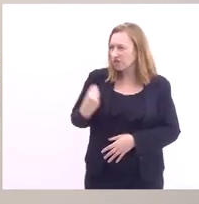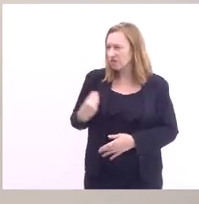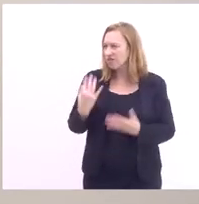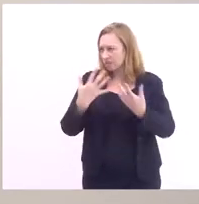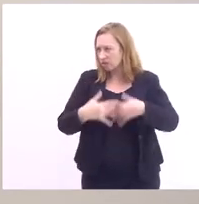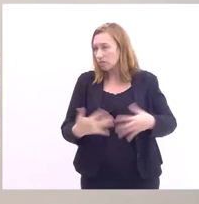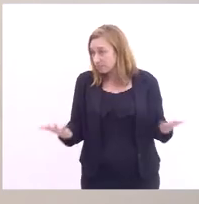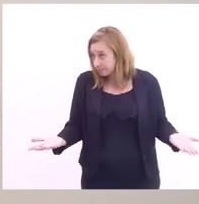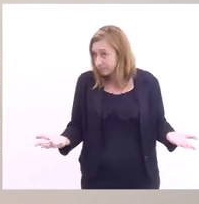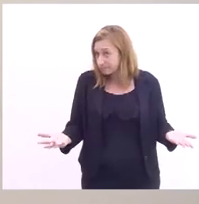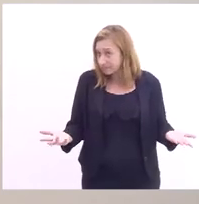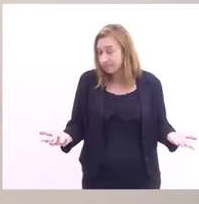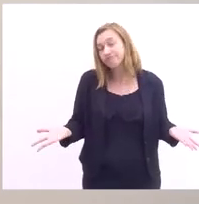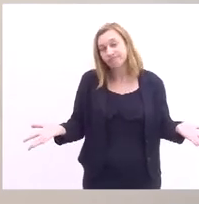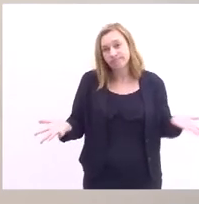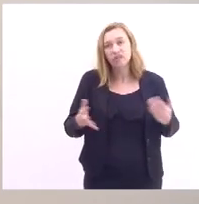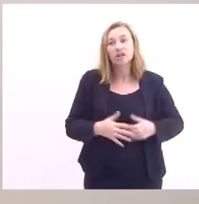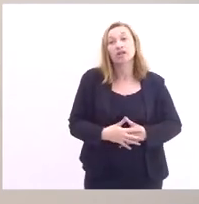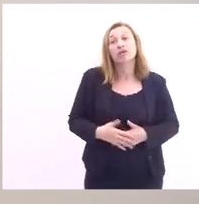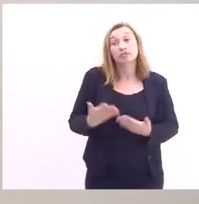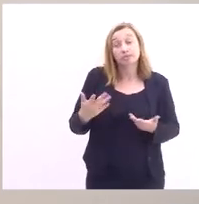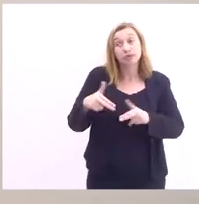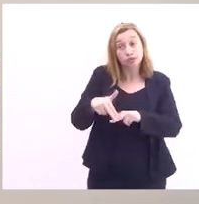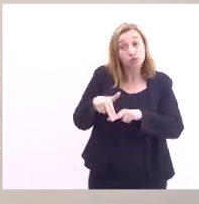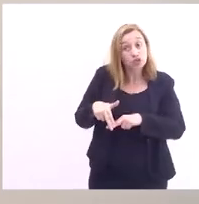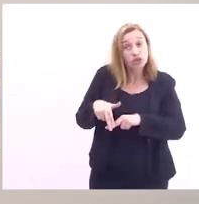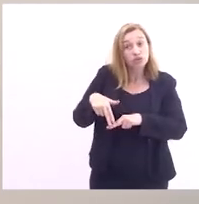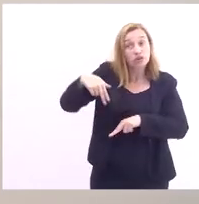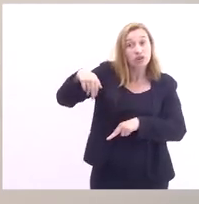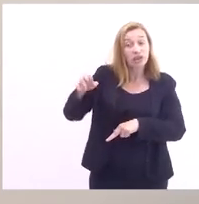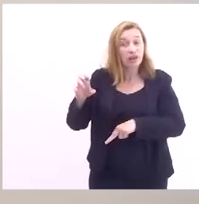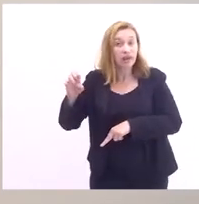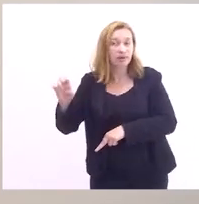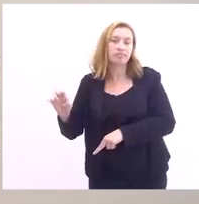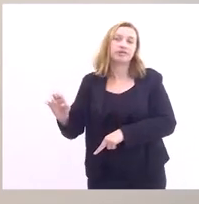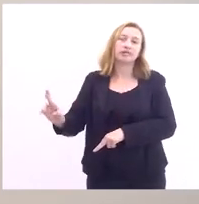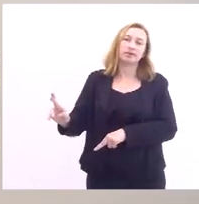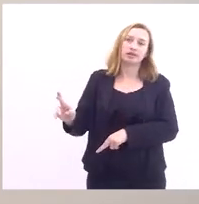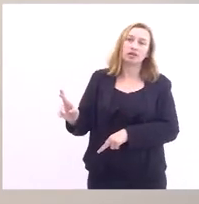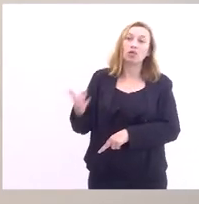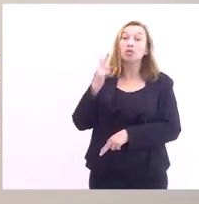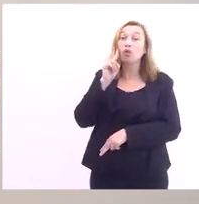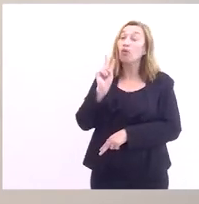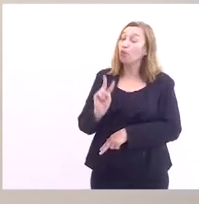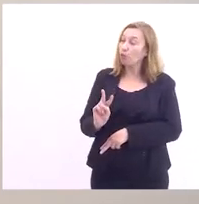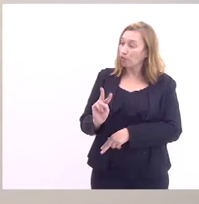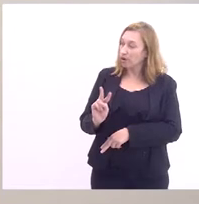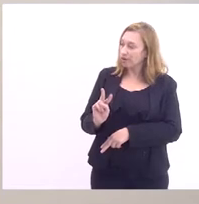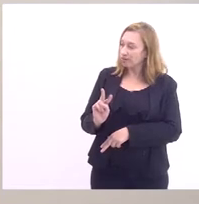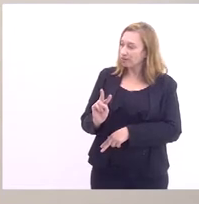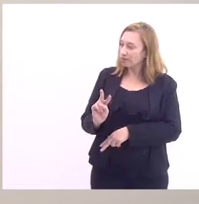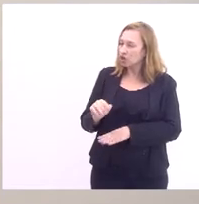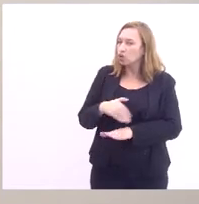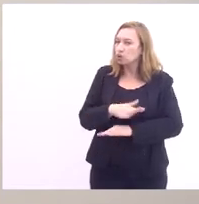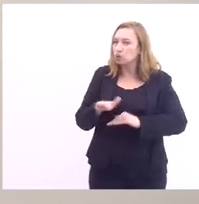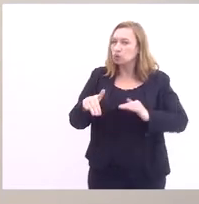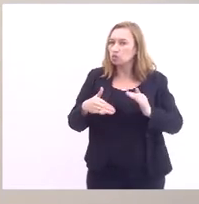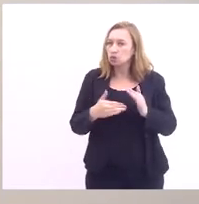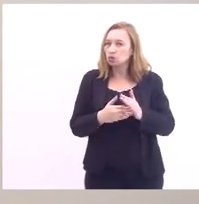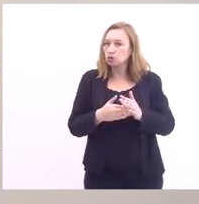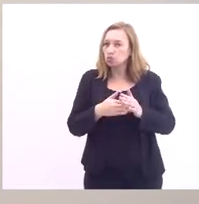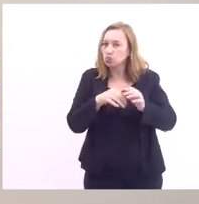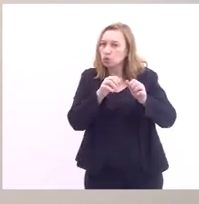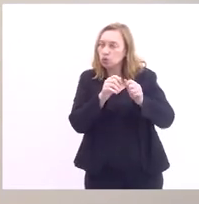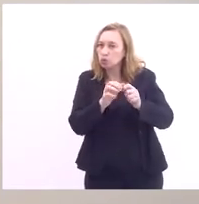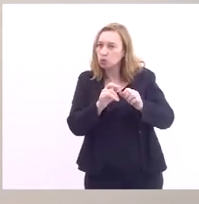Coitado. É por essa razão, Guilherme, que quando eu vi ali toda essa explanação